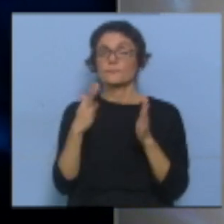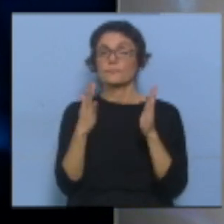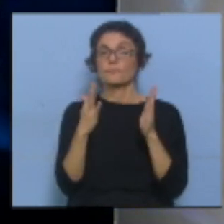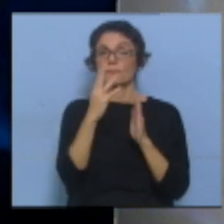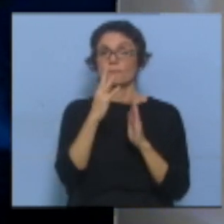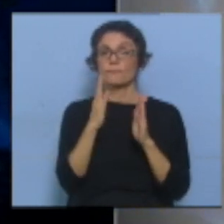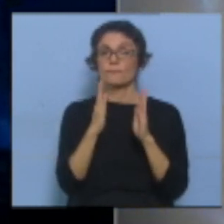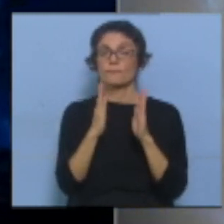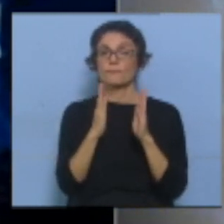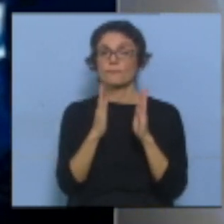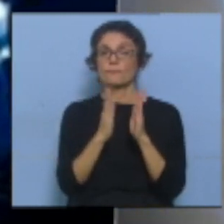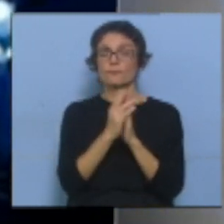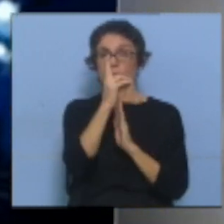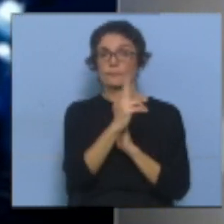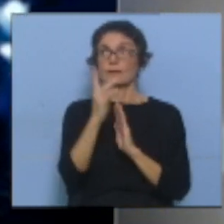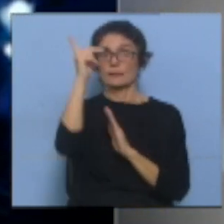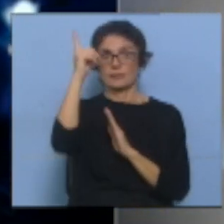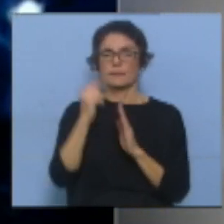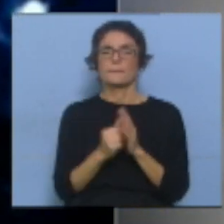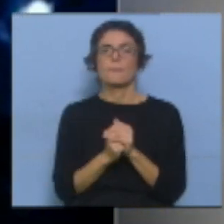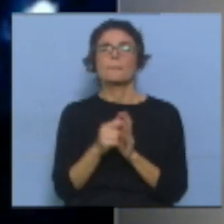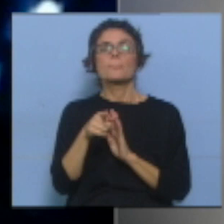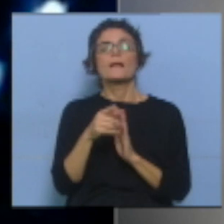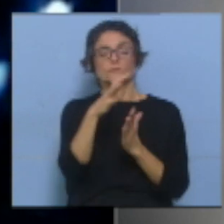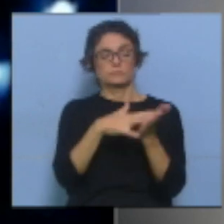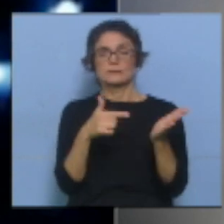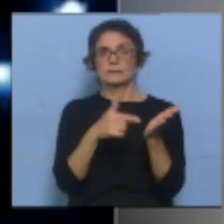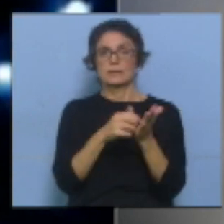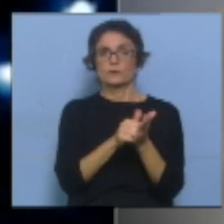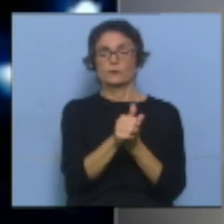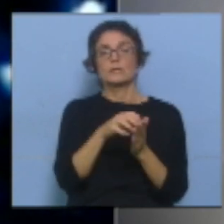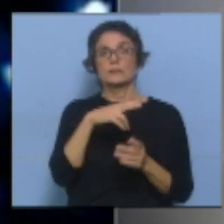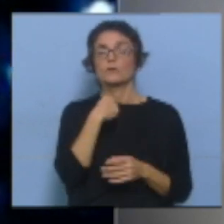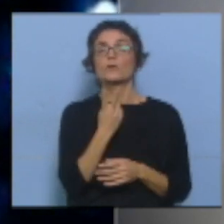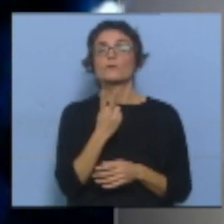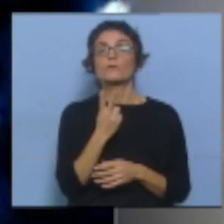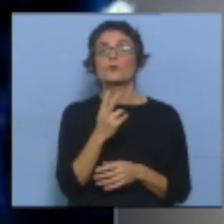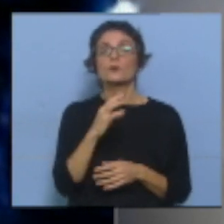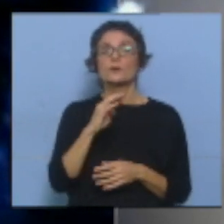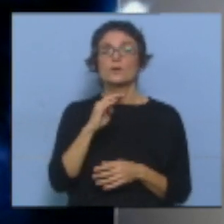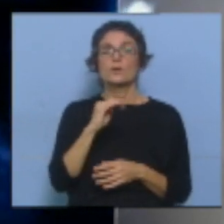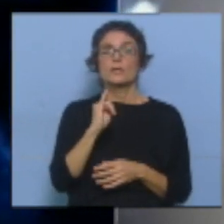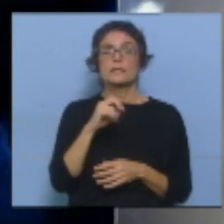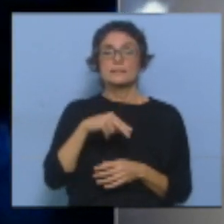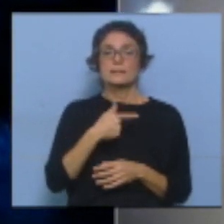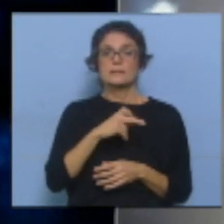pedir comentário, vamos ouvir esse texto, o texto do Evangelho, neste caso pela voz do Luís Miguel Sintra.